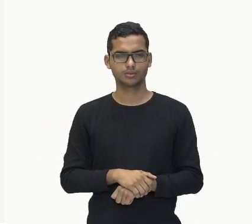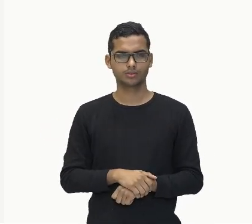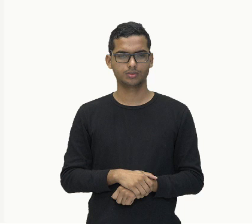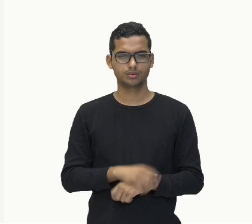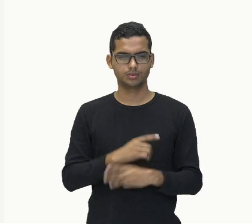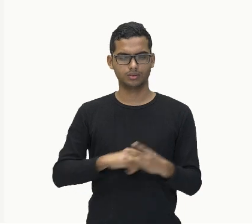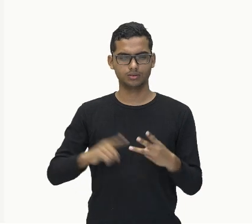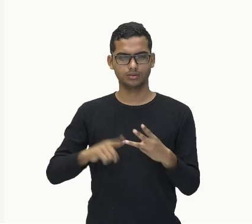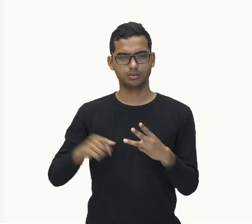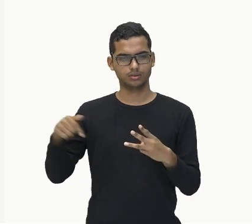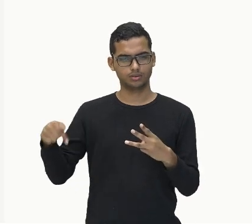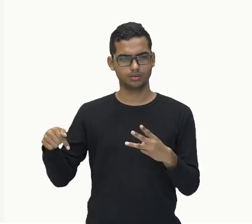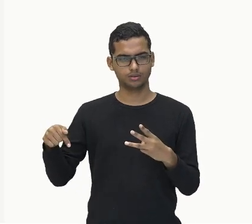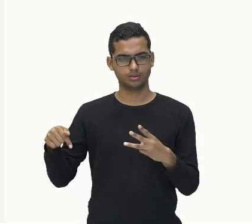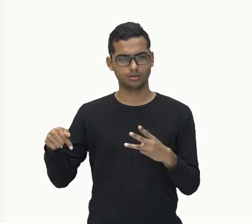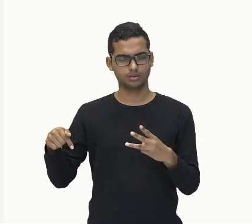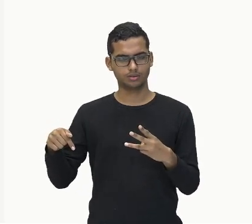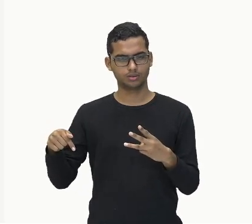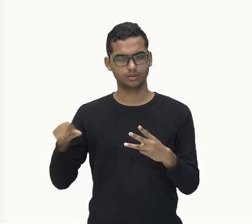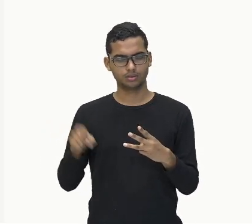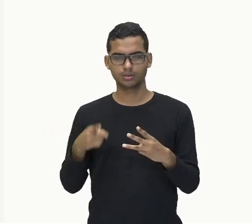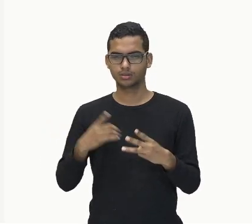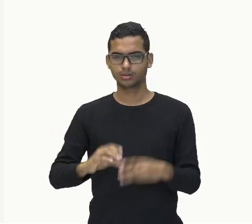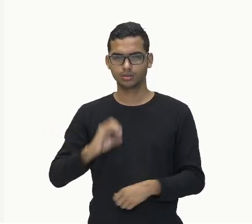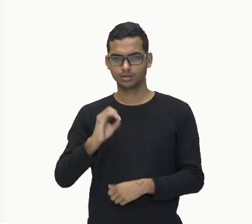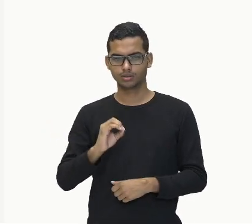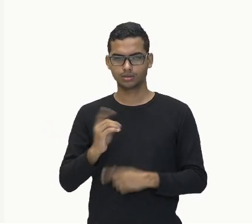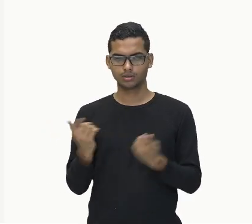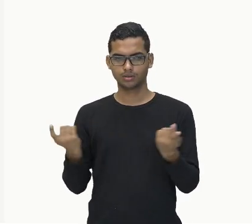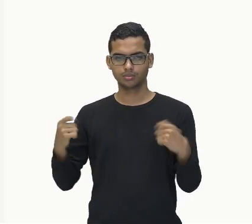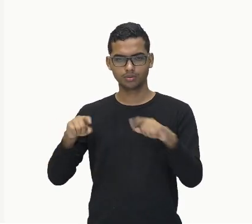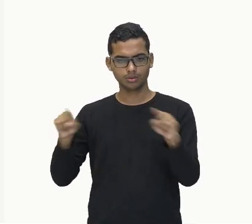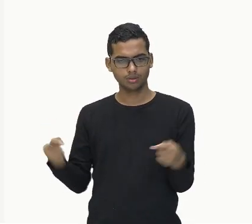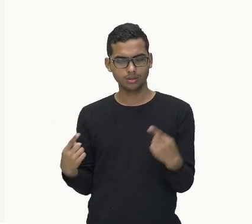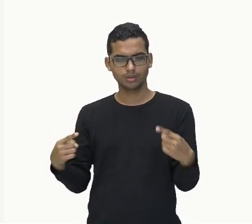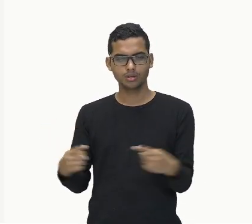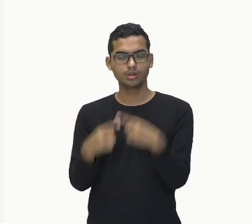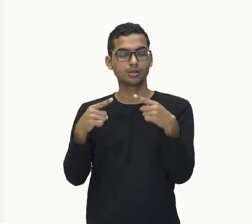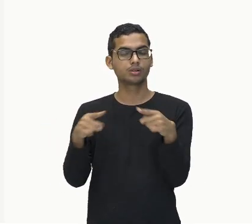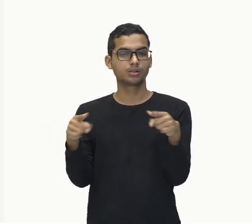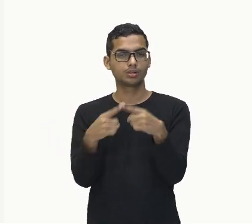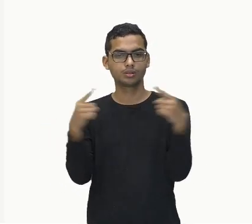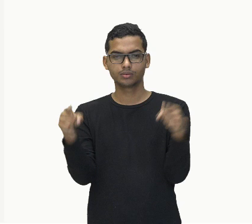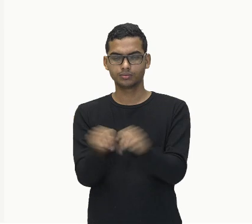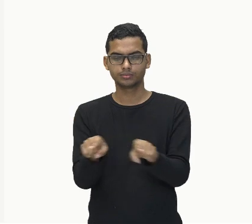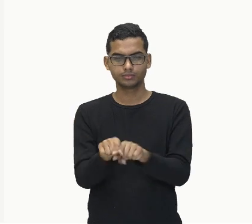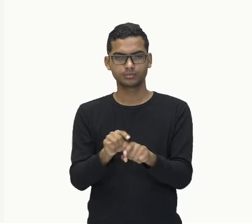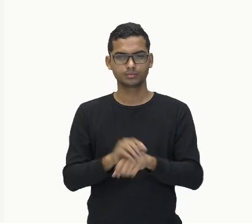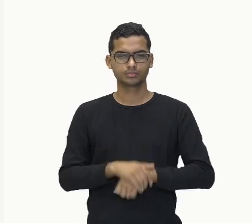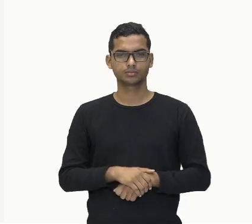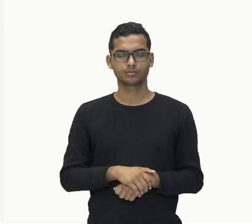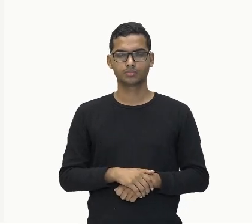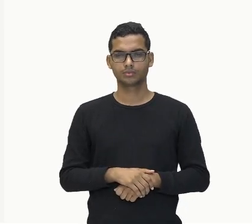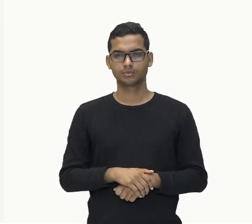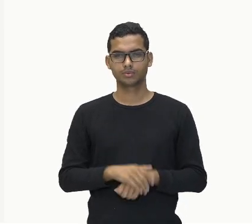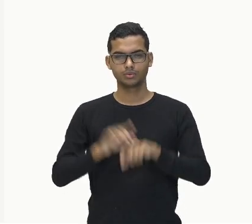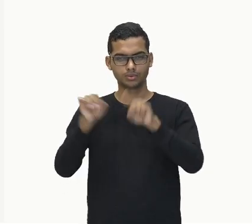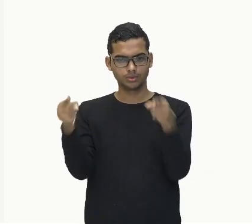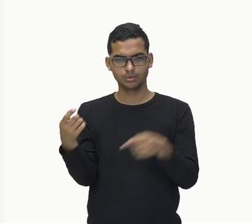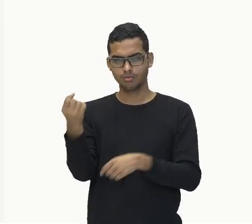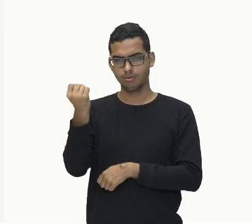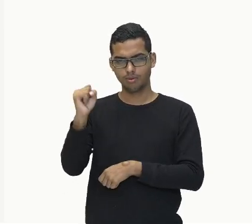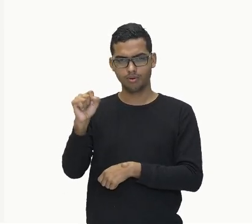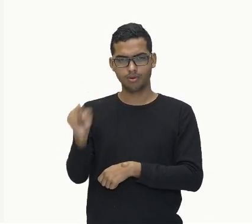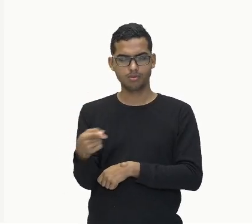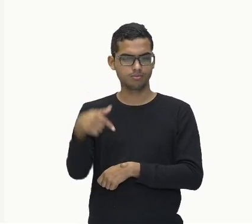o 7 com o 0. Podemos combinar também o 8 com